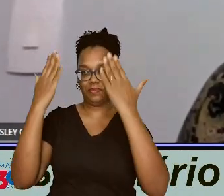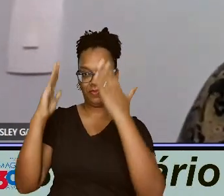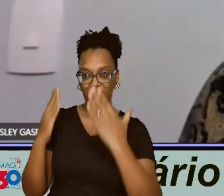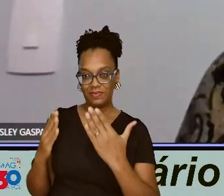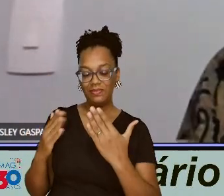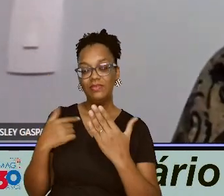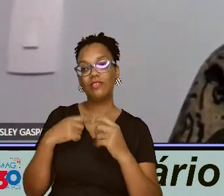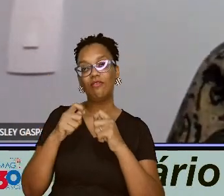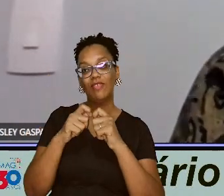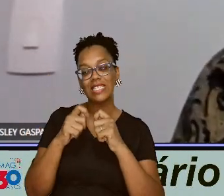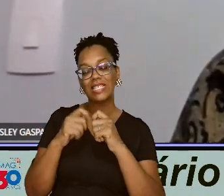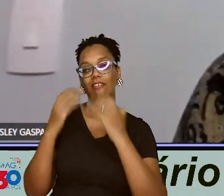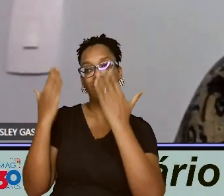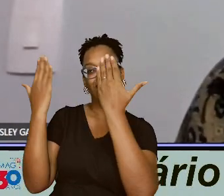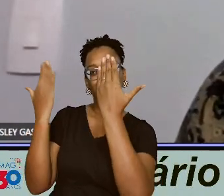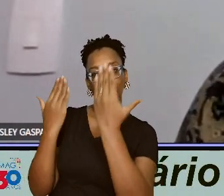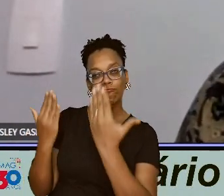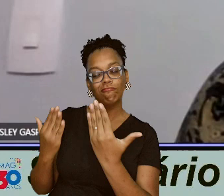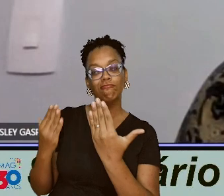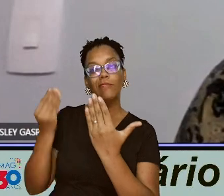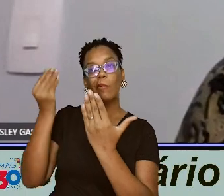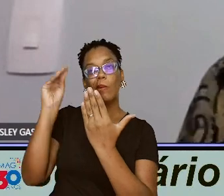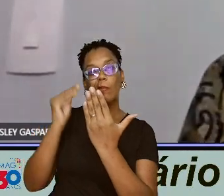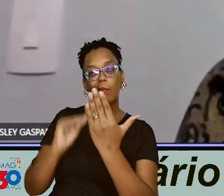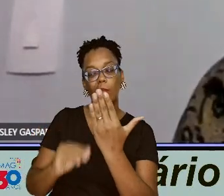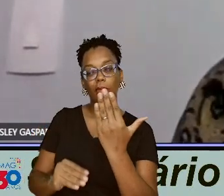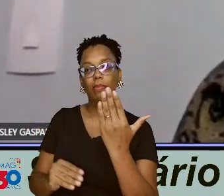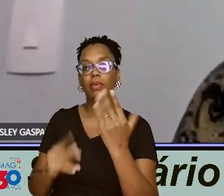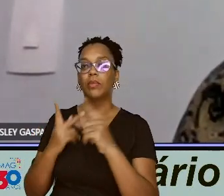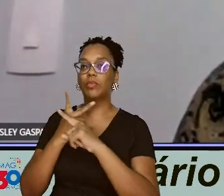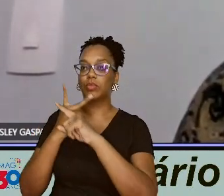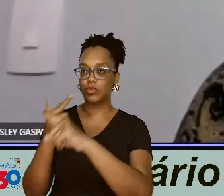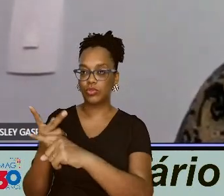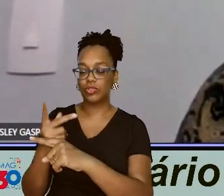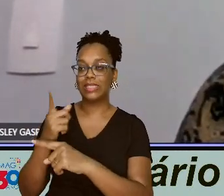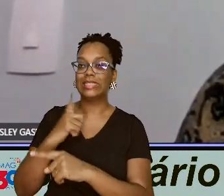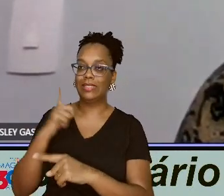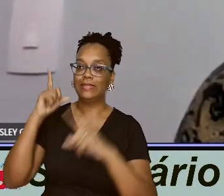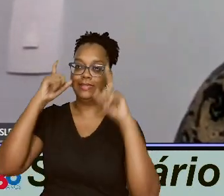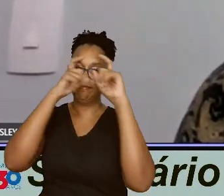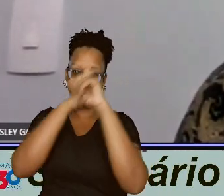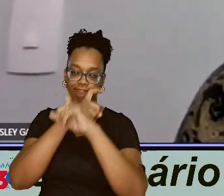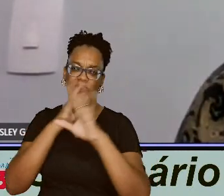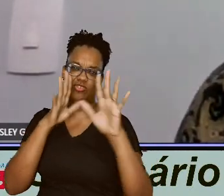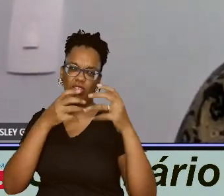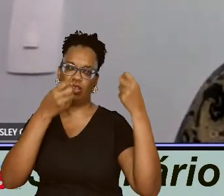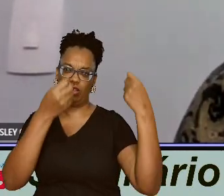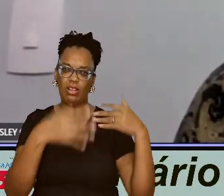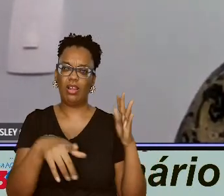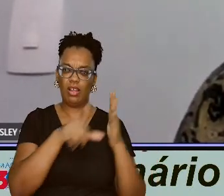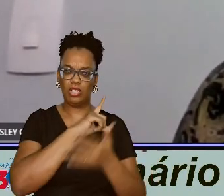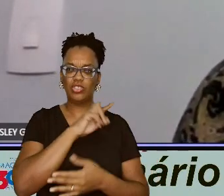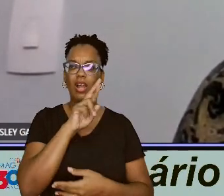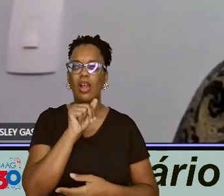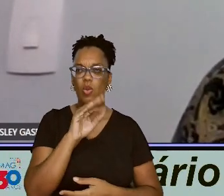base de dados, né, de buscar essa base de dados, a gente teve essas dificuldades que o Raul mencionou, né?